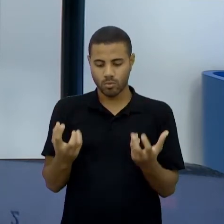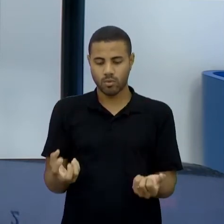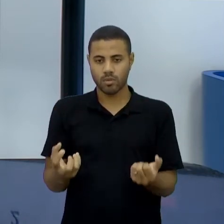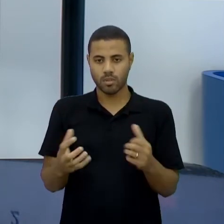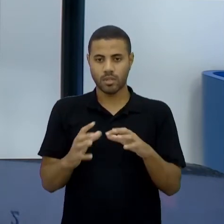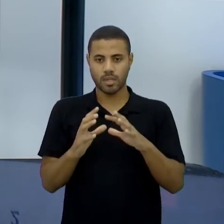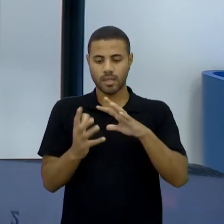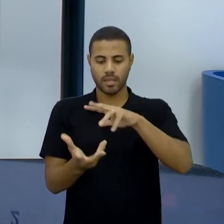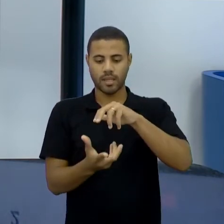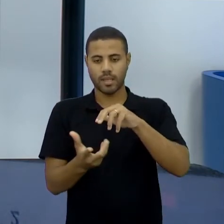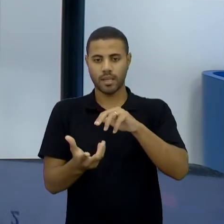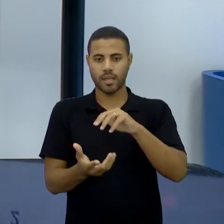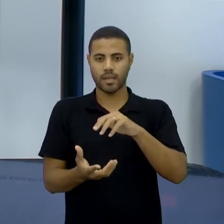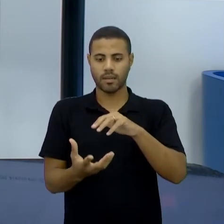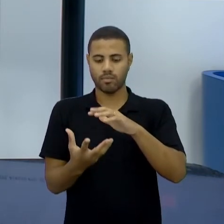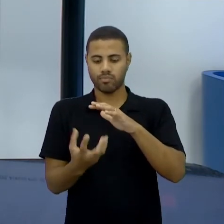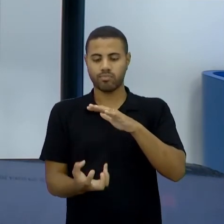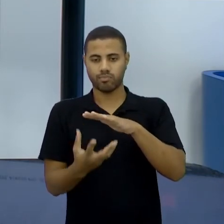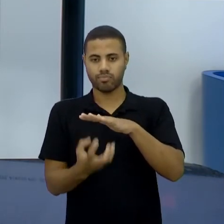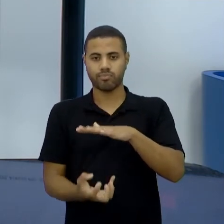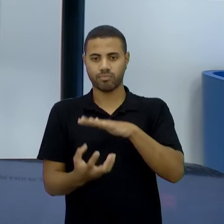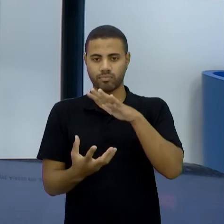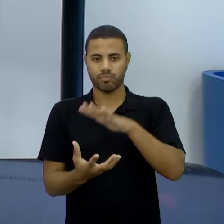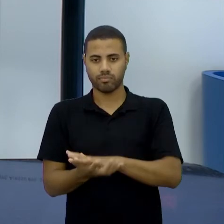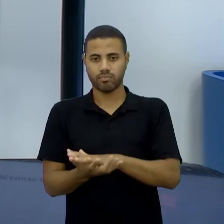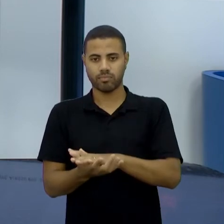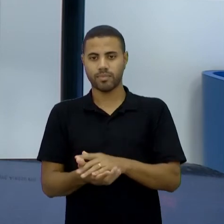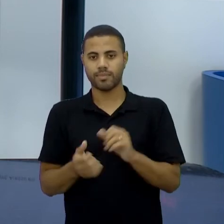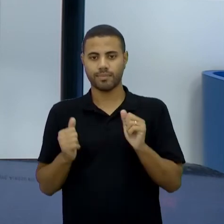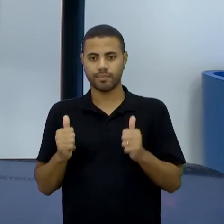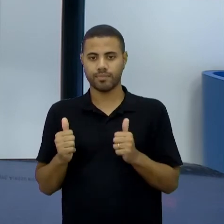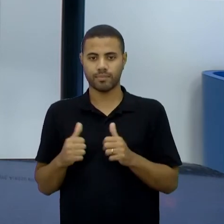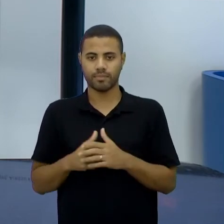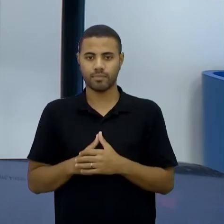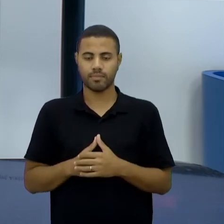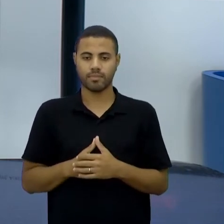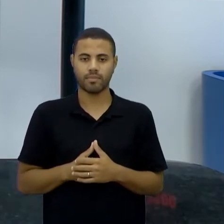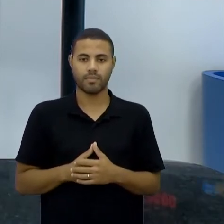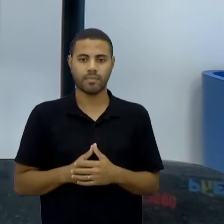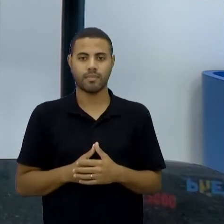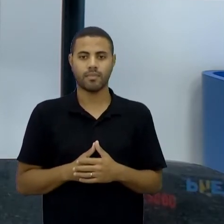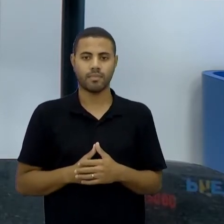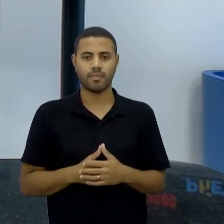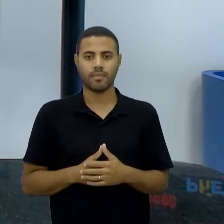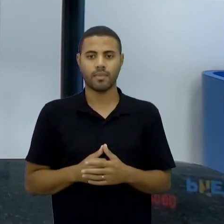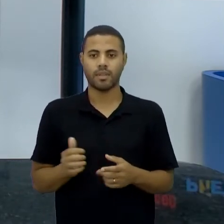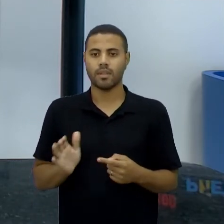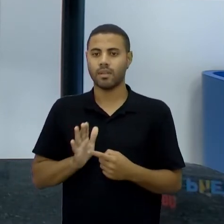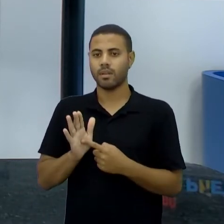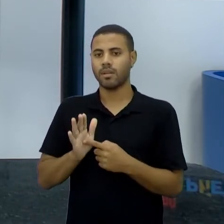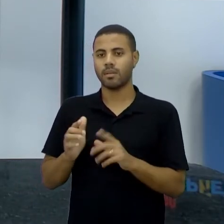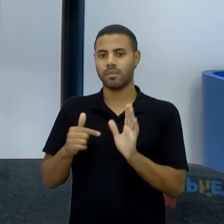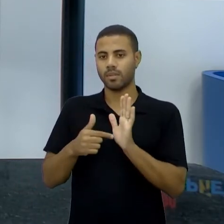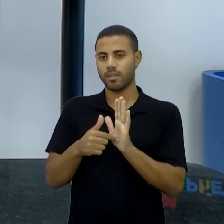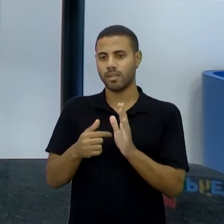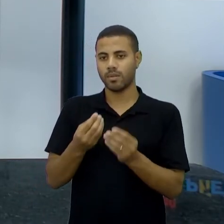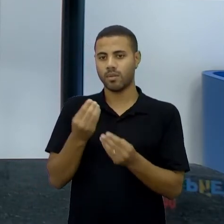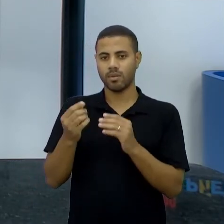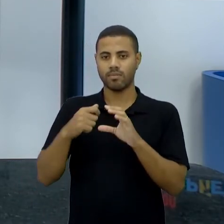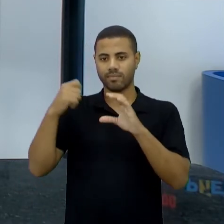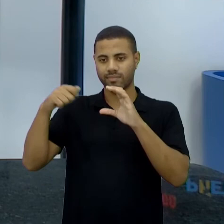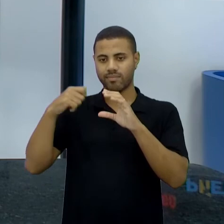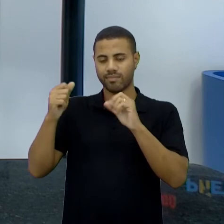Terra. Beleza? Então, vamos ver aqui o simulador. O diretor, o Gui, vai colocar para a gente o simulador para a gente ver como